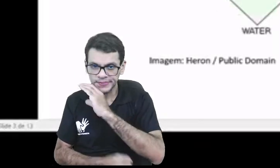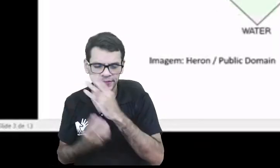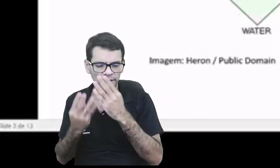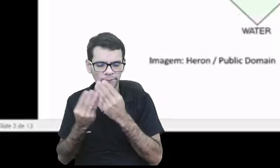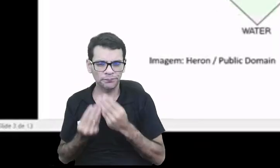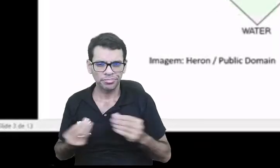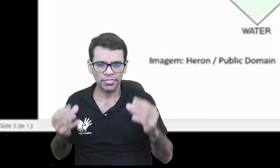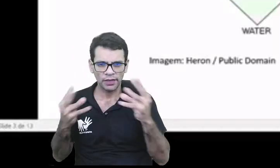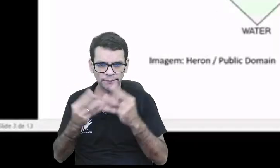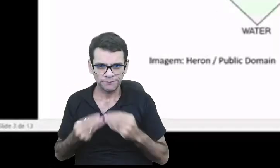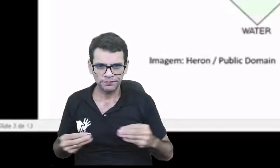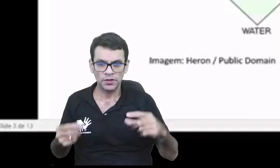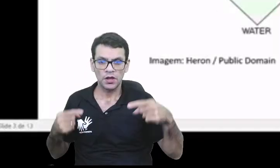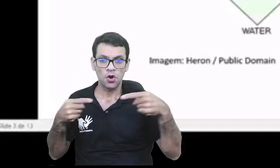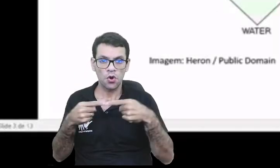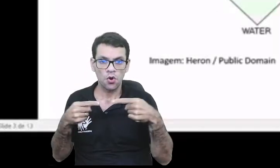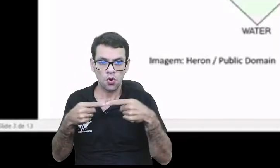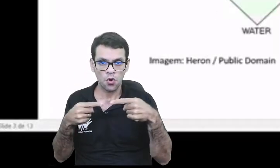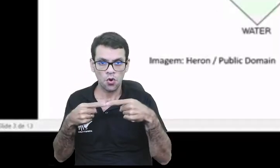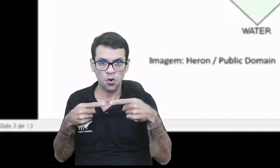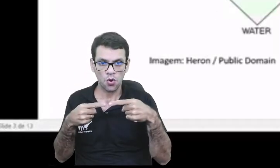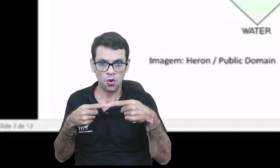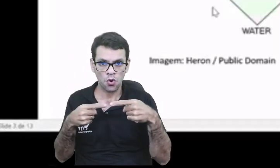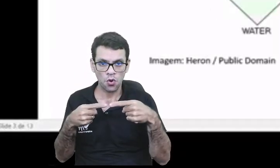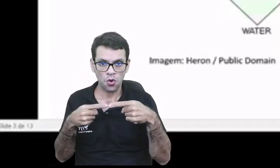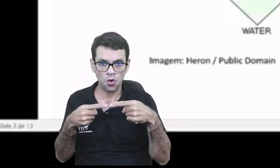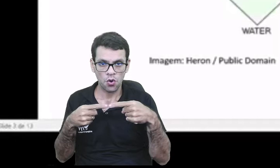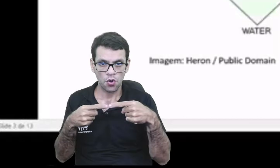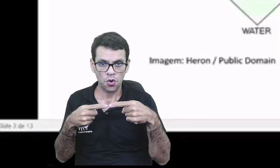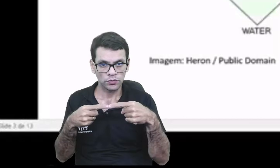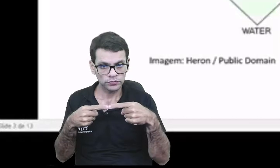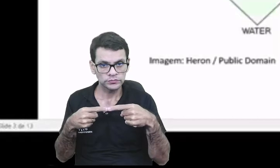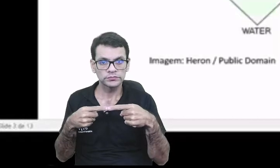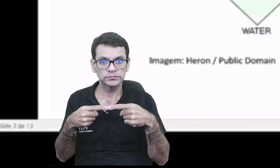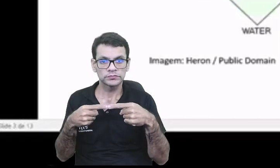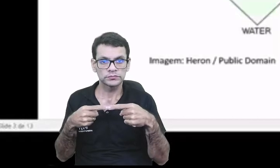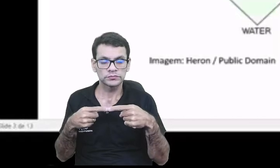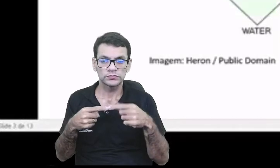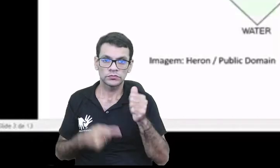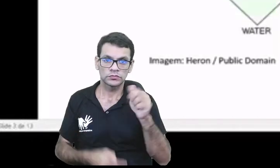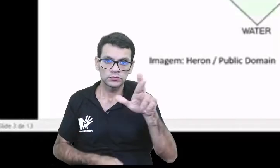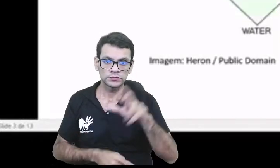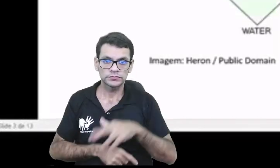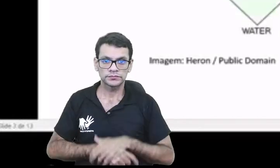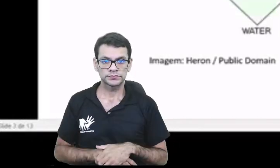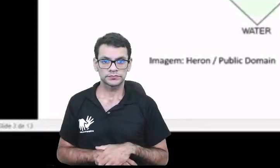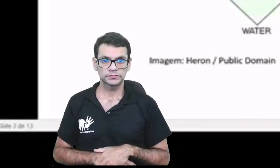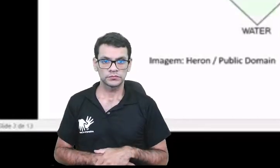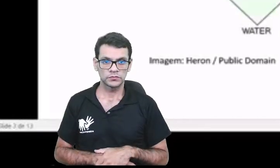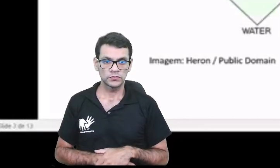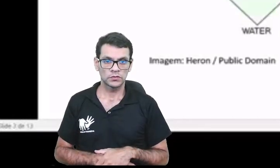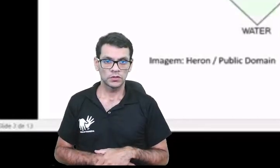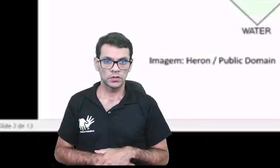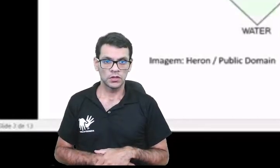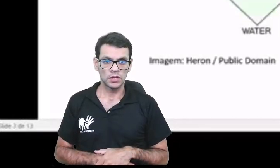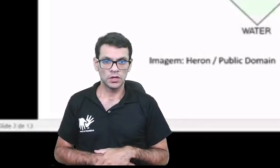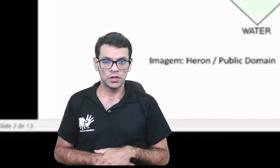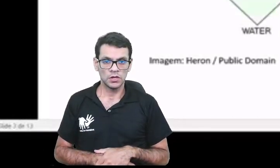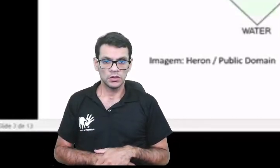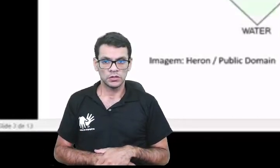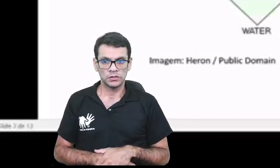úmido se combinam. Opa, aqui é o fogo, eu falei errado. Se combinam e formam o ar, né?